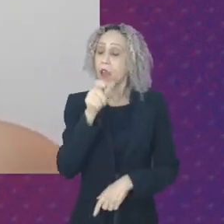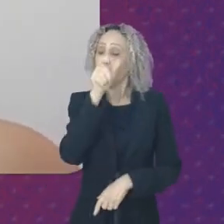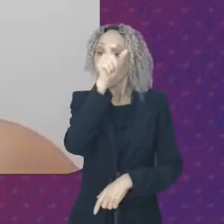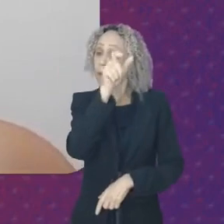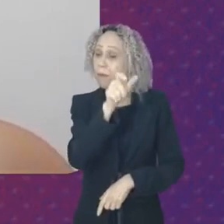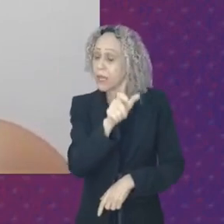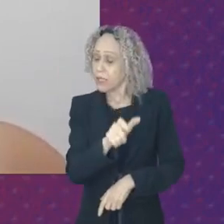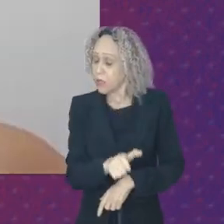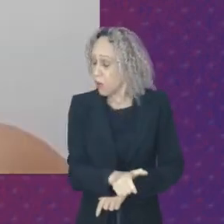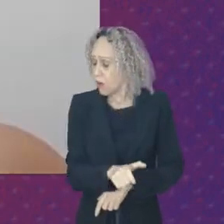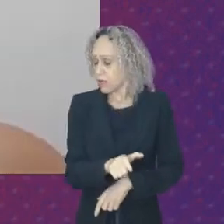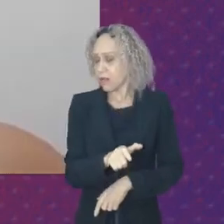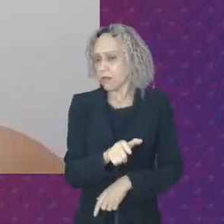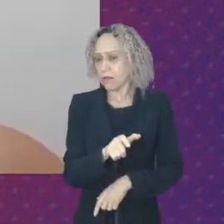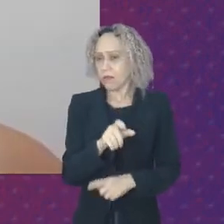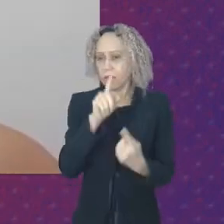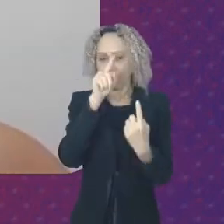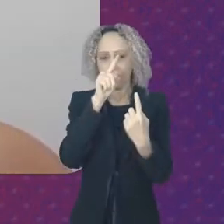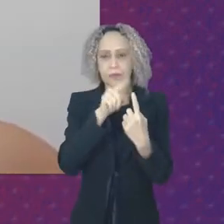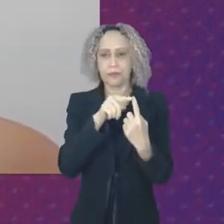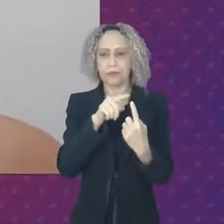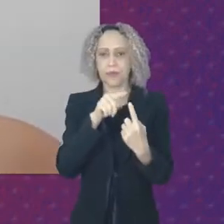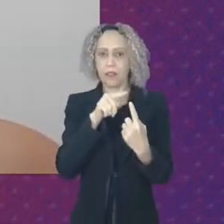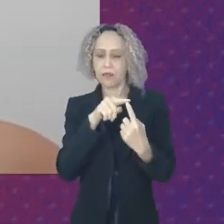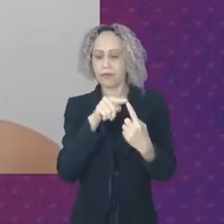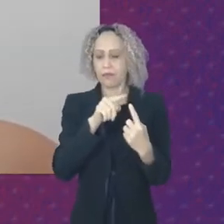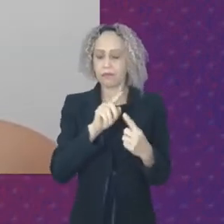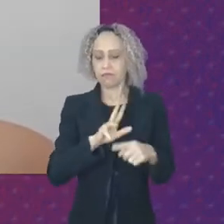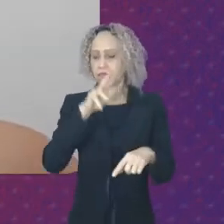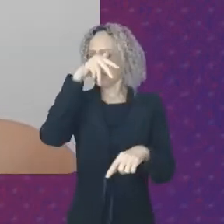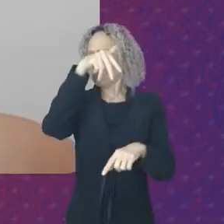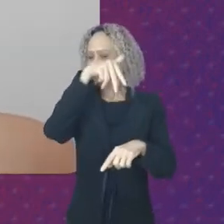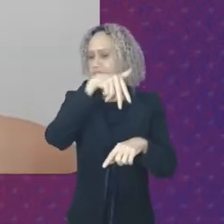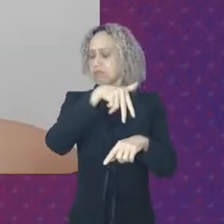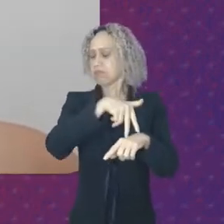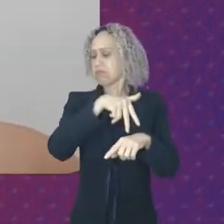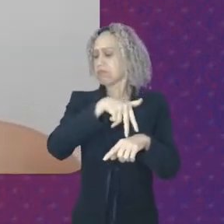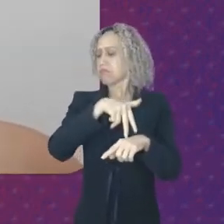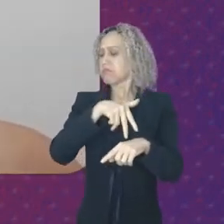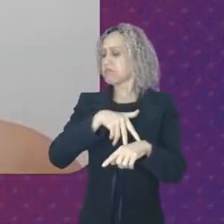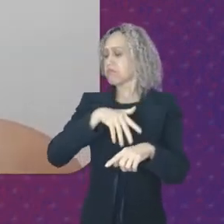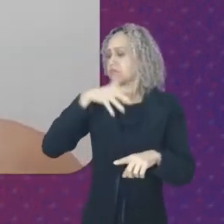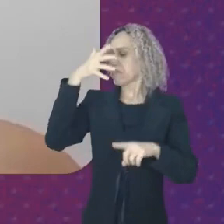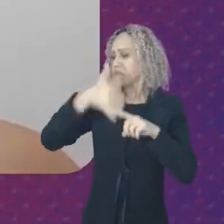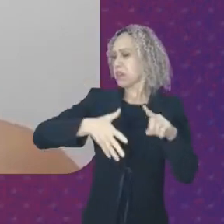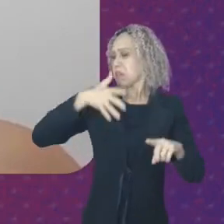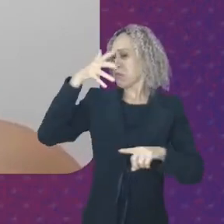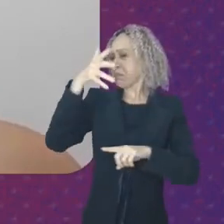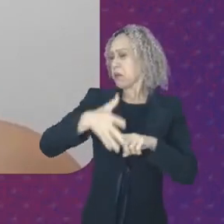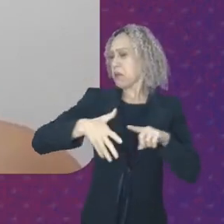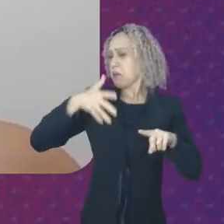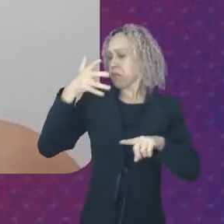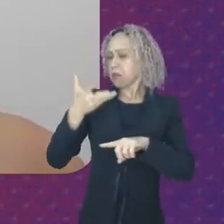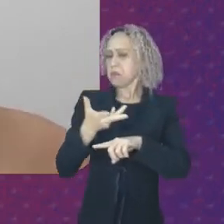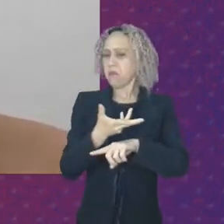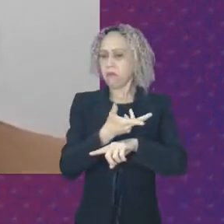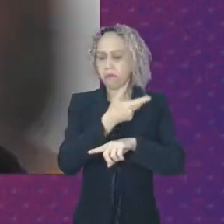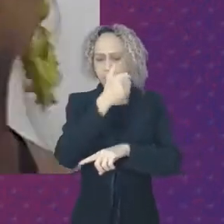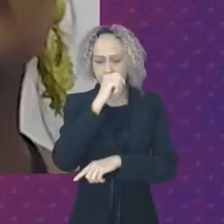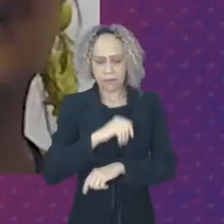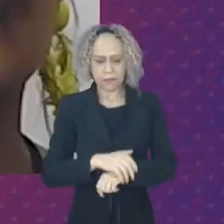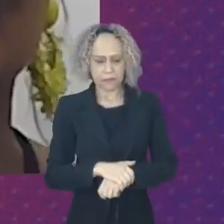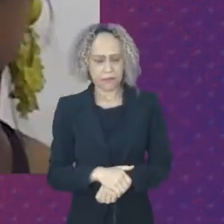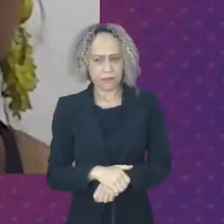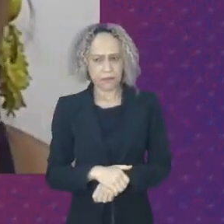que normalmente é vista como superior às demais. E aí, para que isso não acabe também